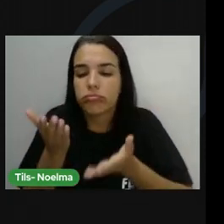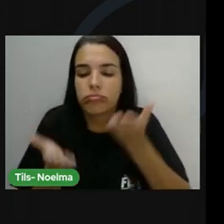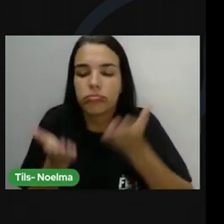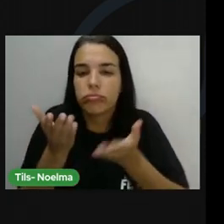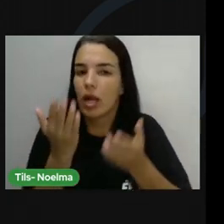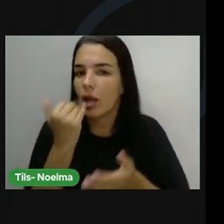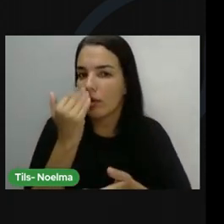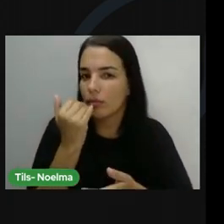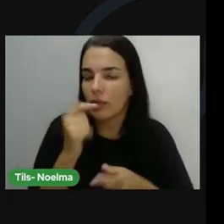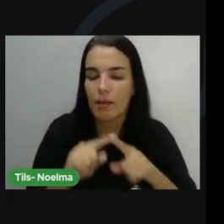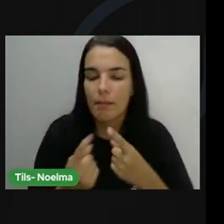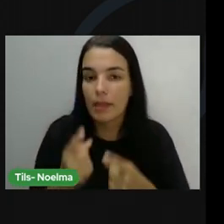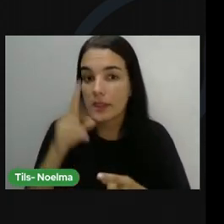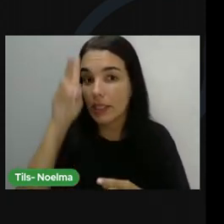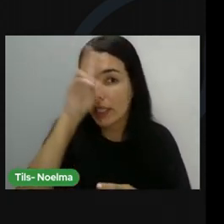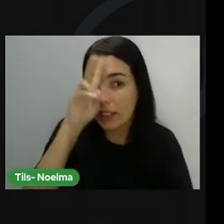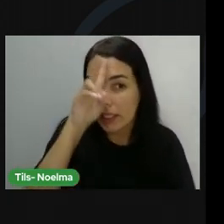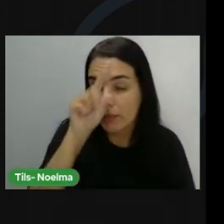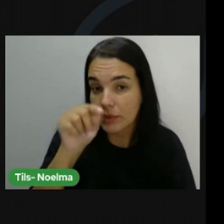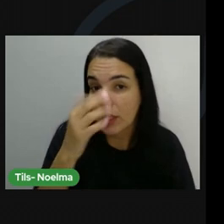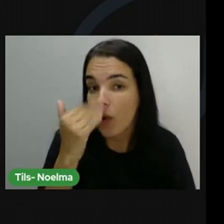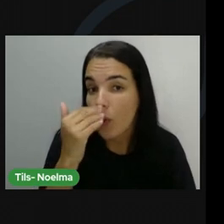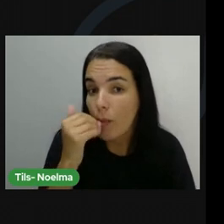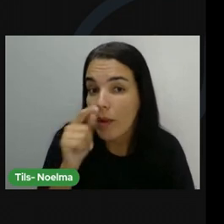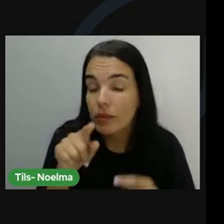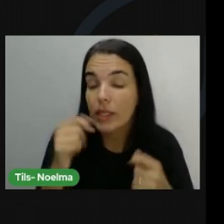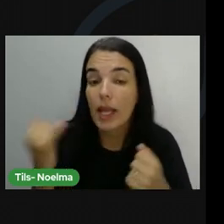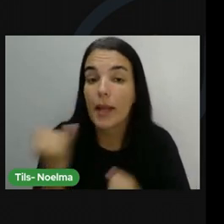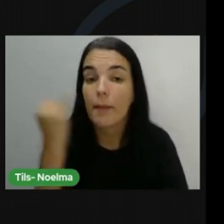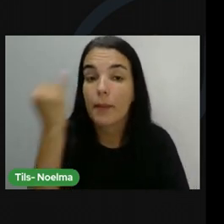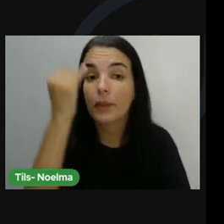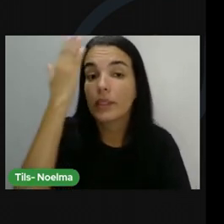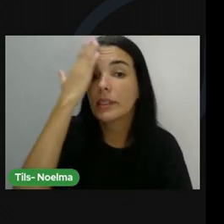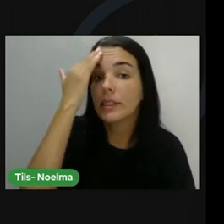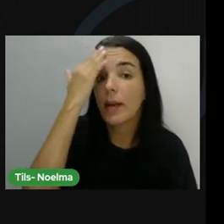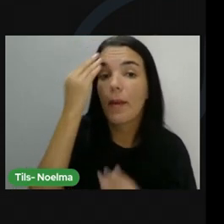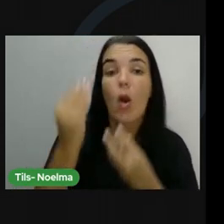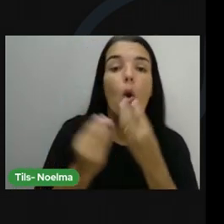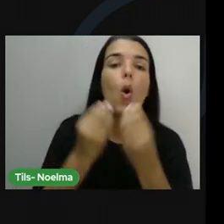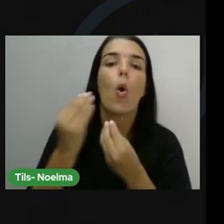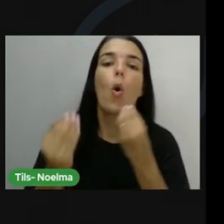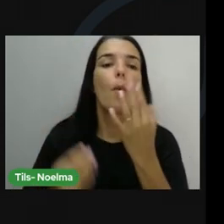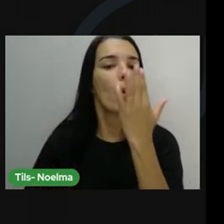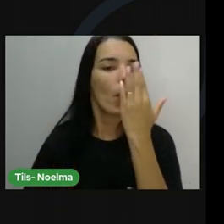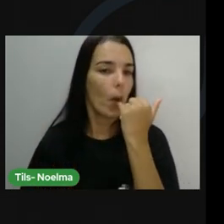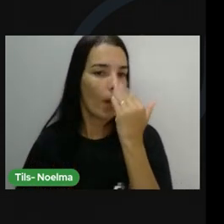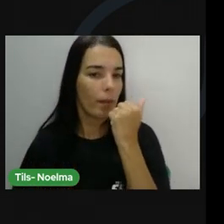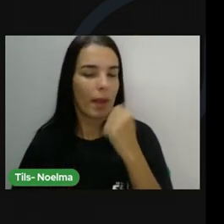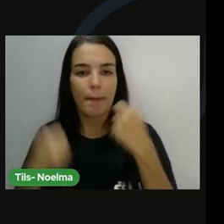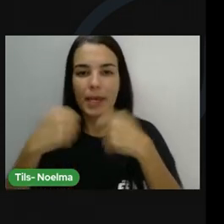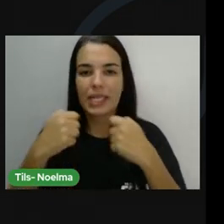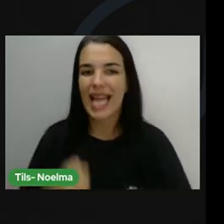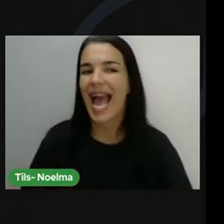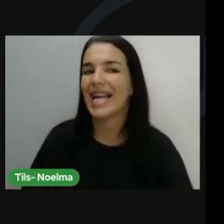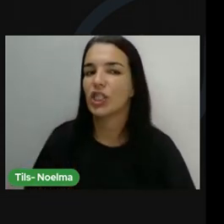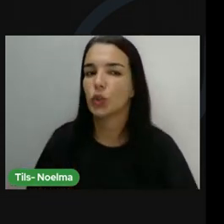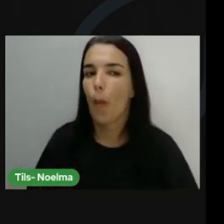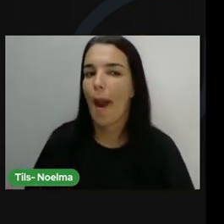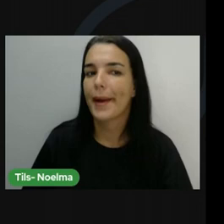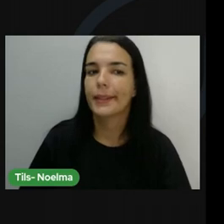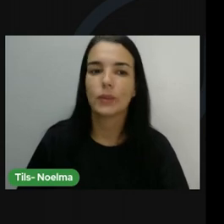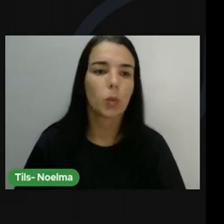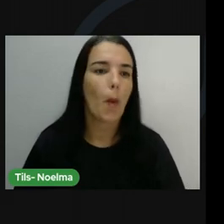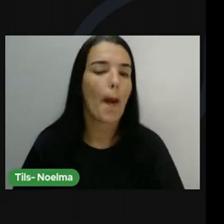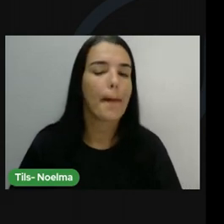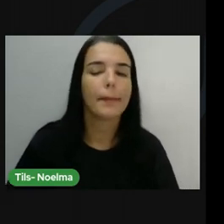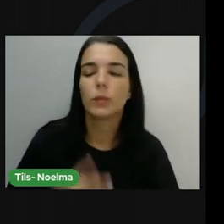Mas lembre-se, além de escolher o que comer, é importante também saber como comer, sempre mastigando bem devagar,